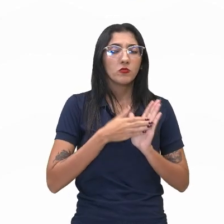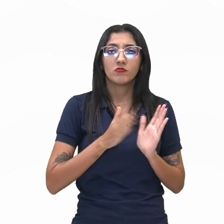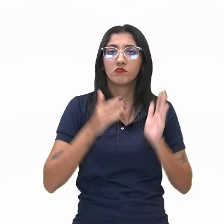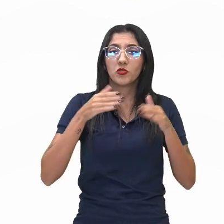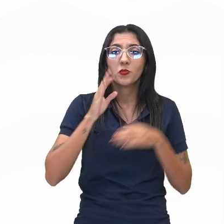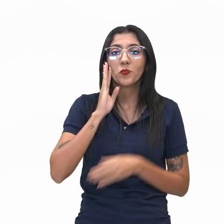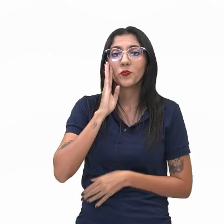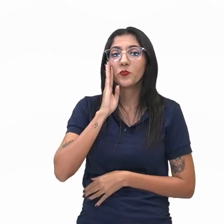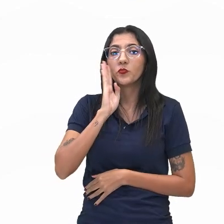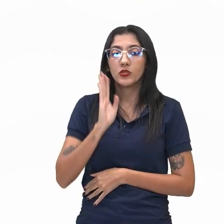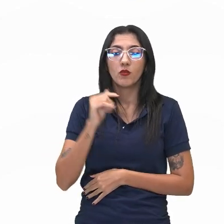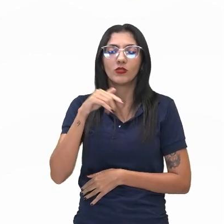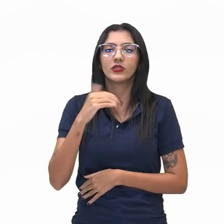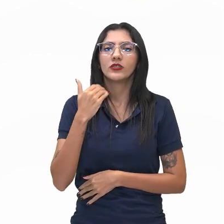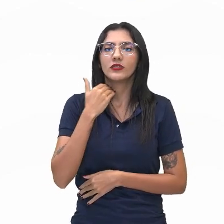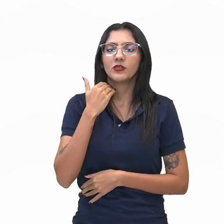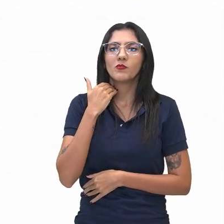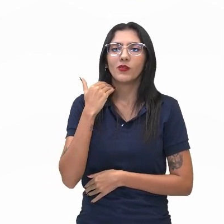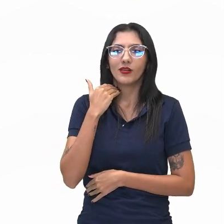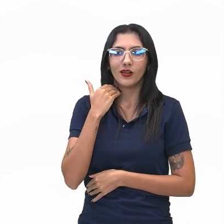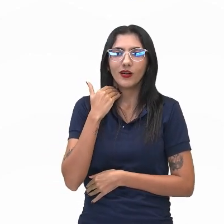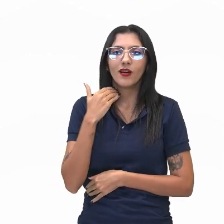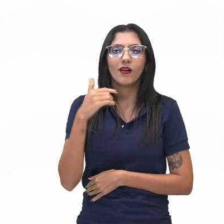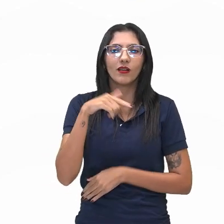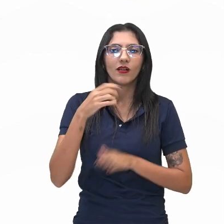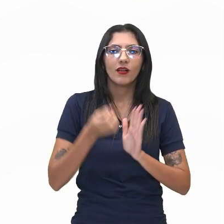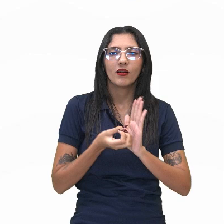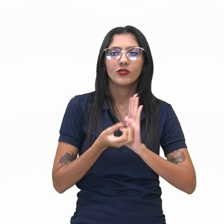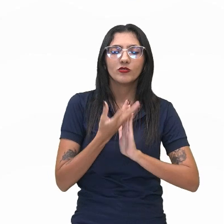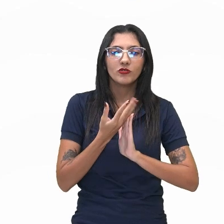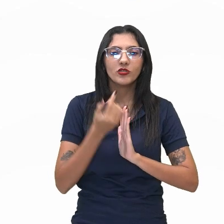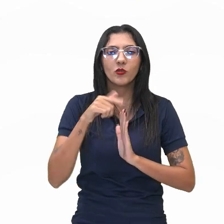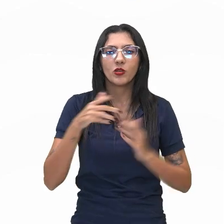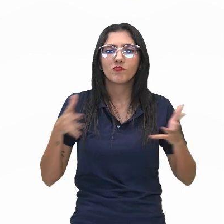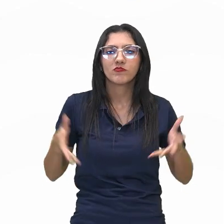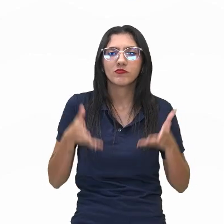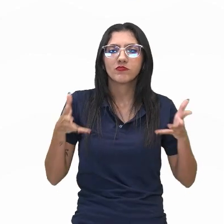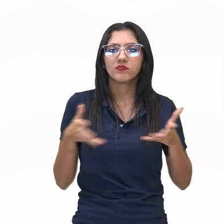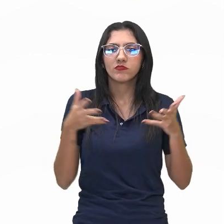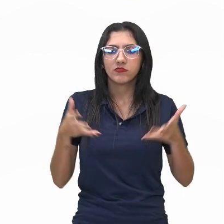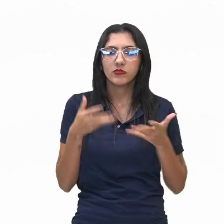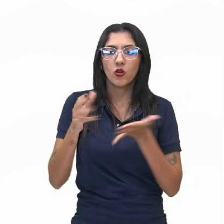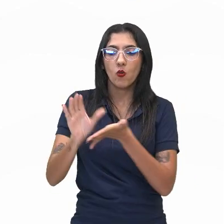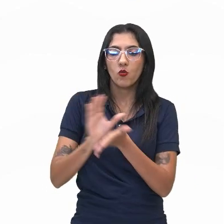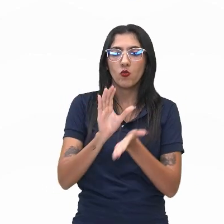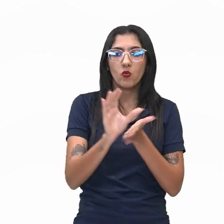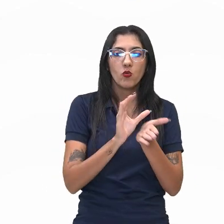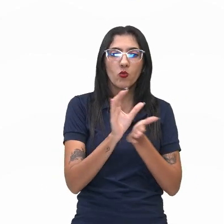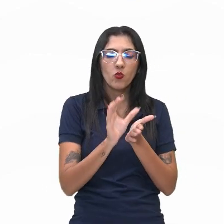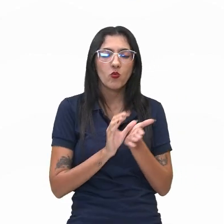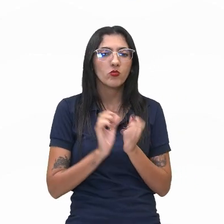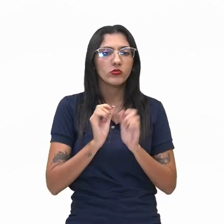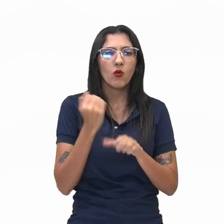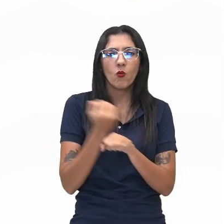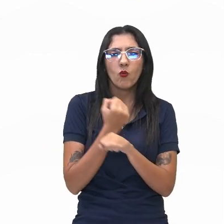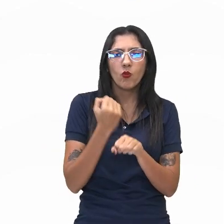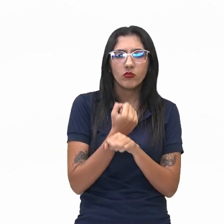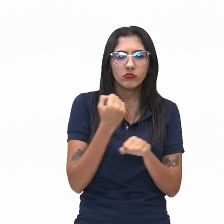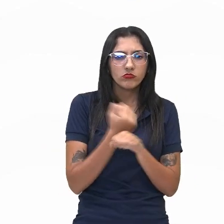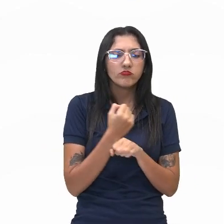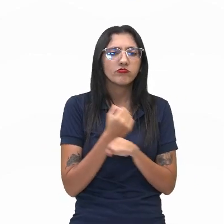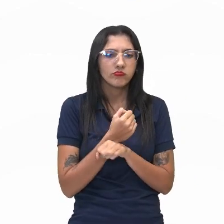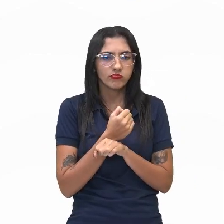né, desse banco que acabou surgindo aí do BRICS, é de mobilizar recursos destinados ao quê? A investimento